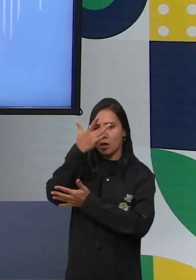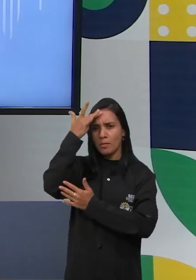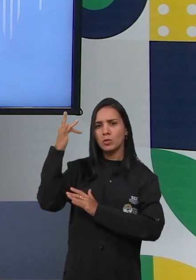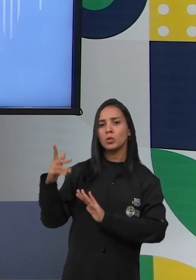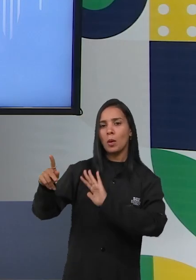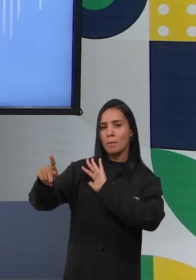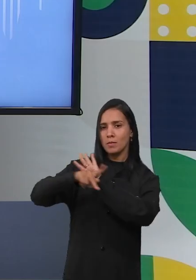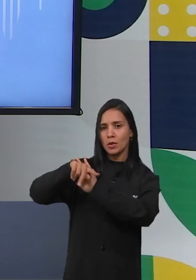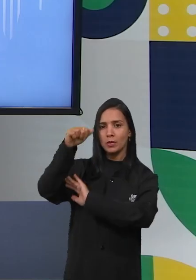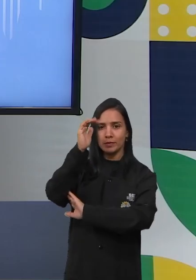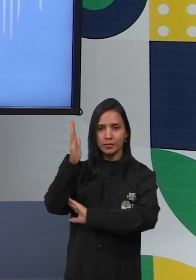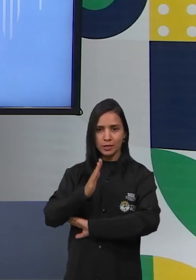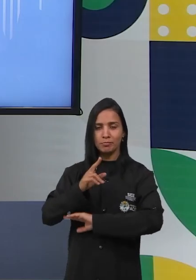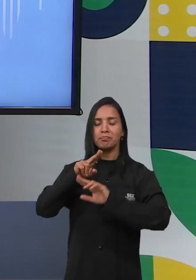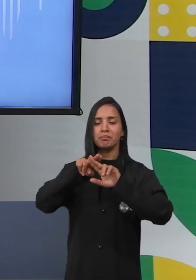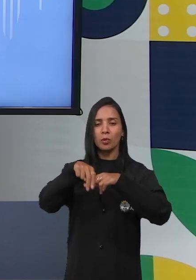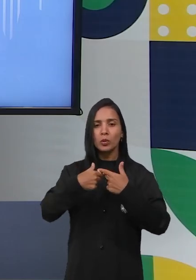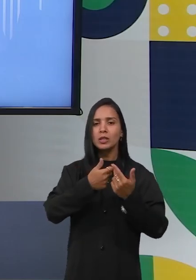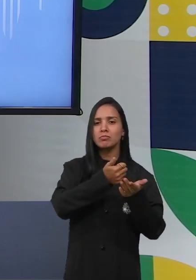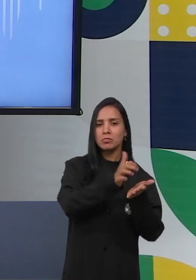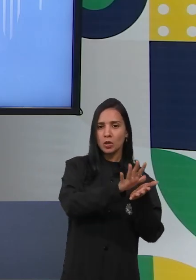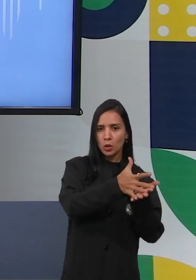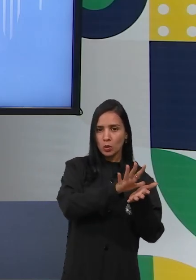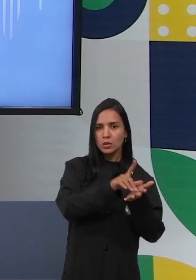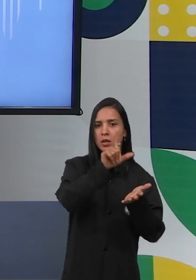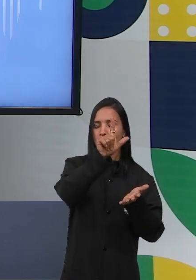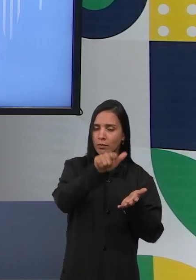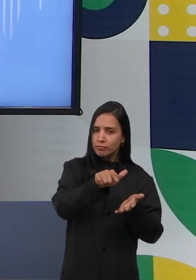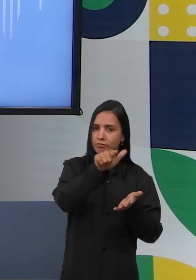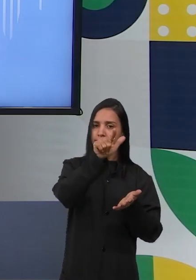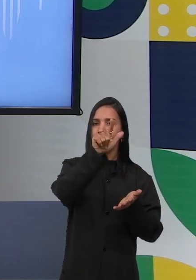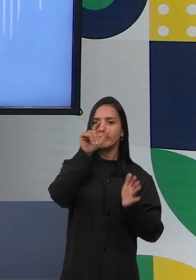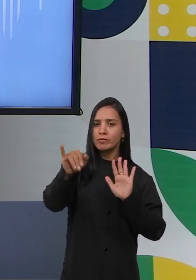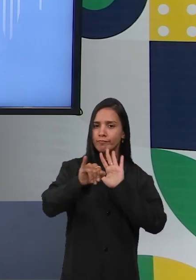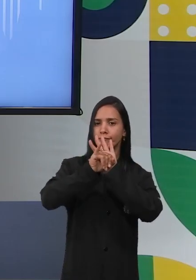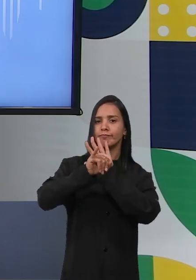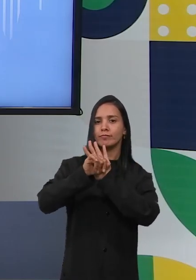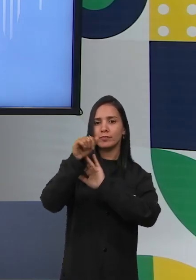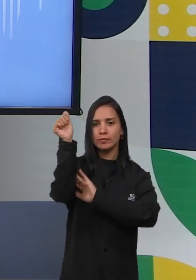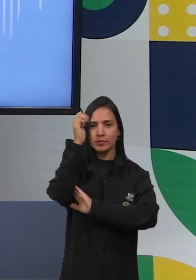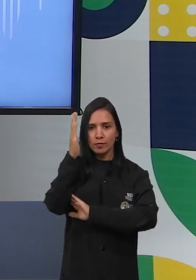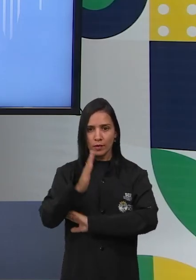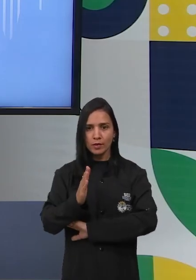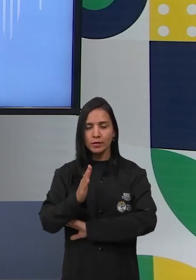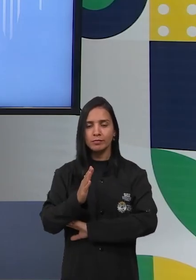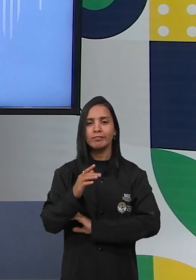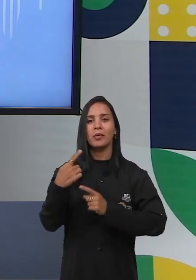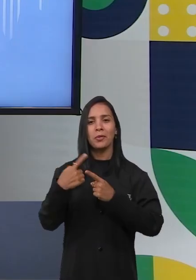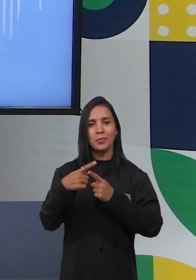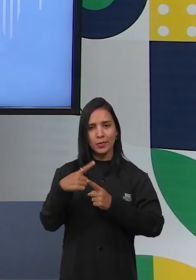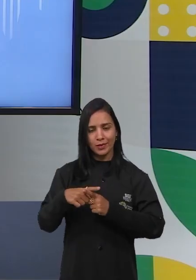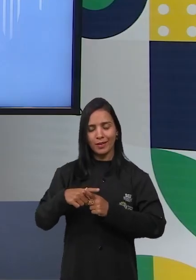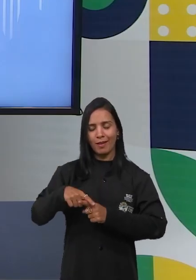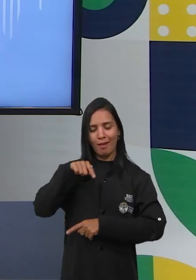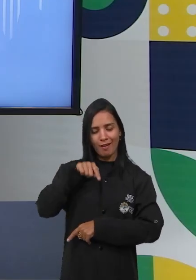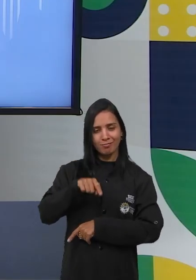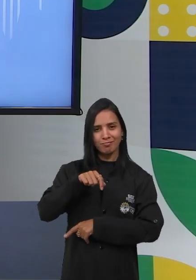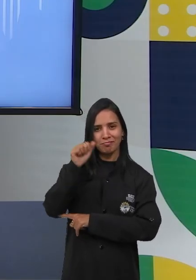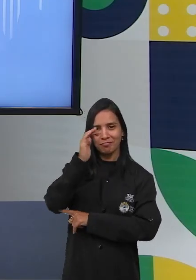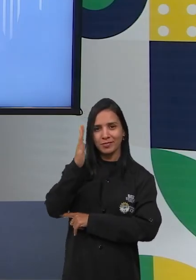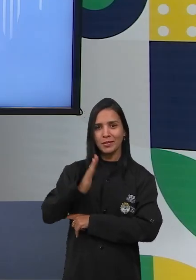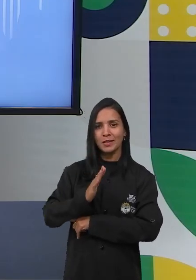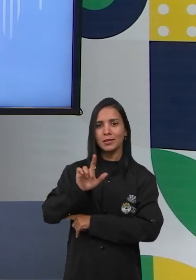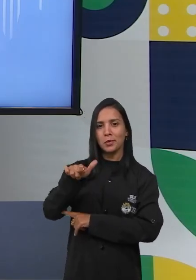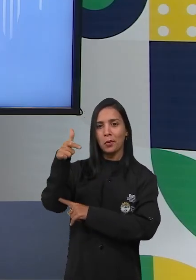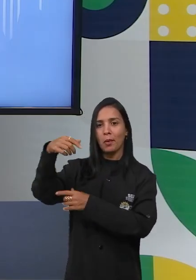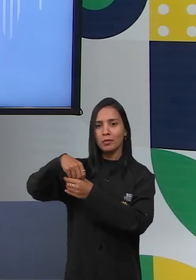samba, ele é sim uma identidade do Brasil. Ele é conhecido, o Brasil inclusive é conhecido fora,